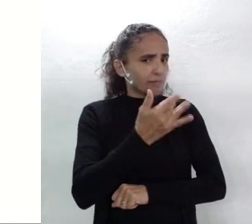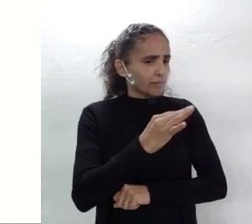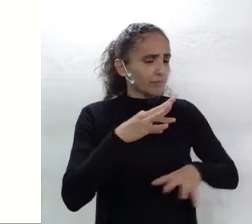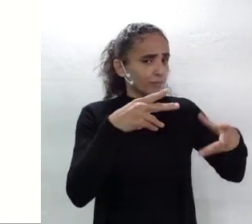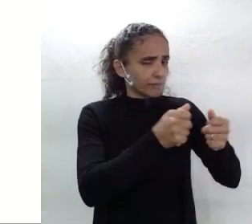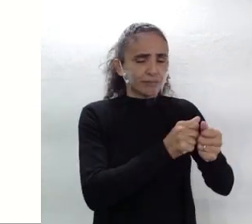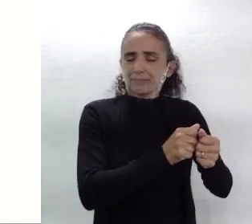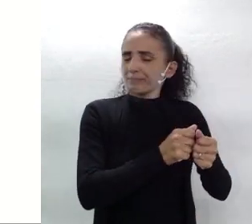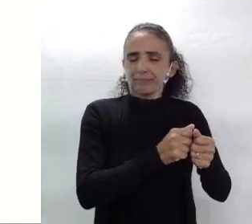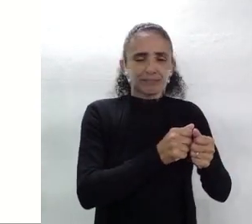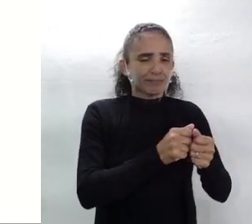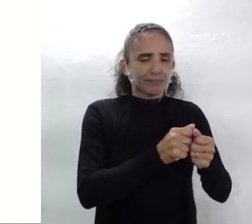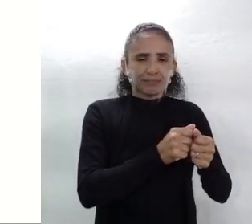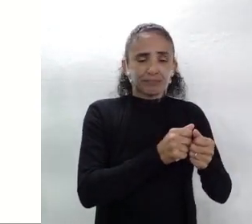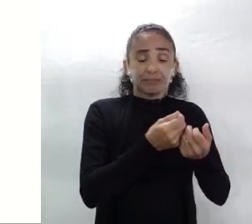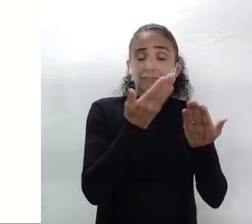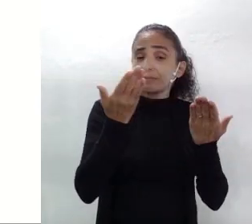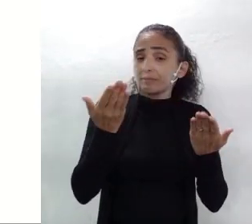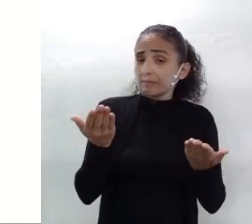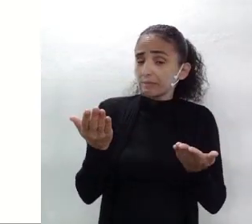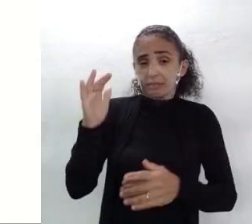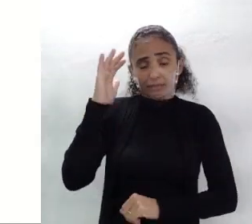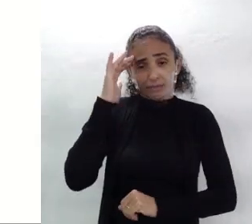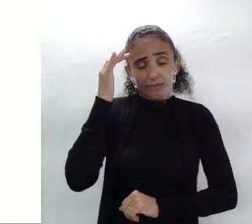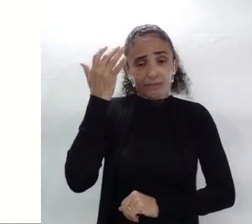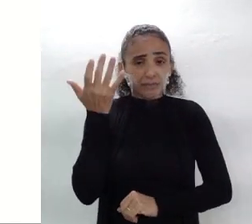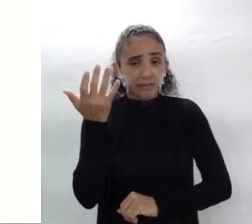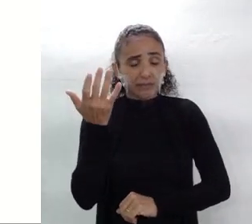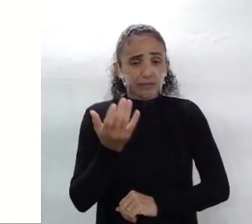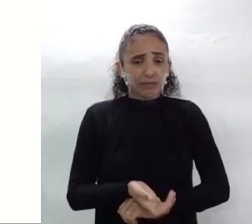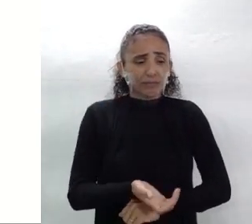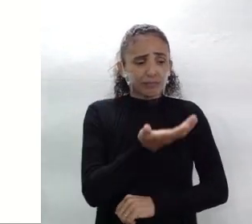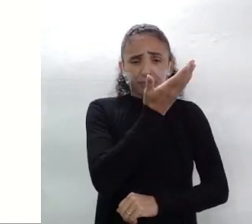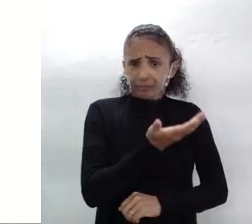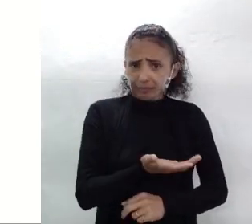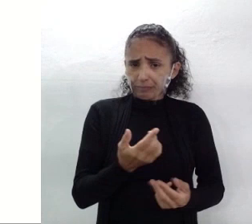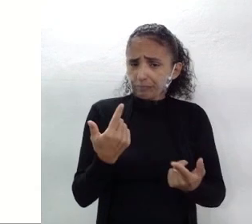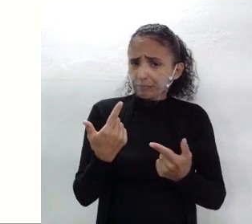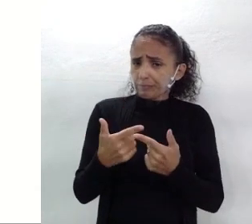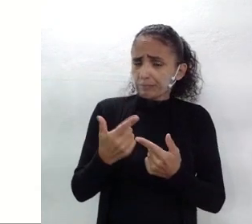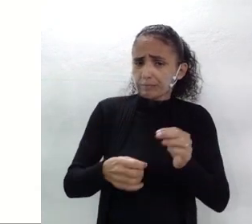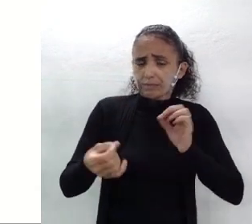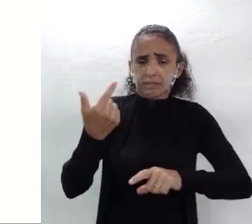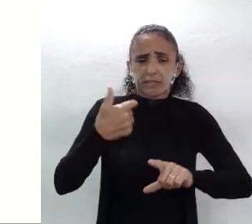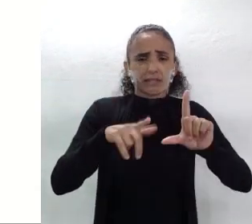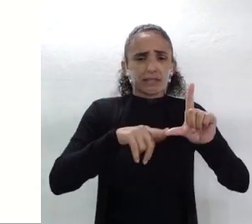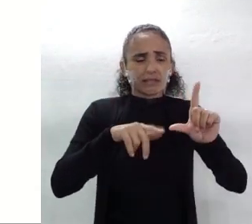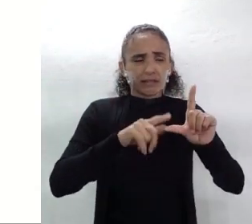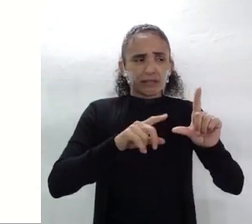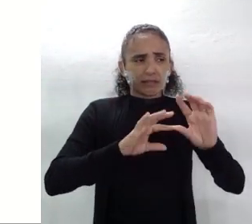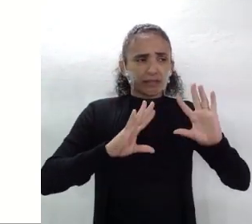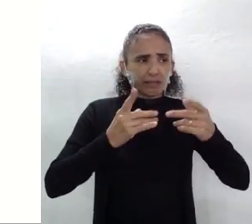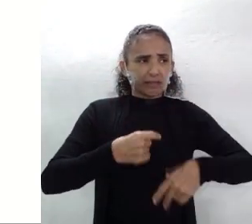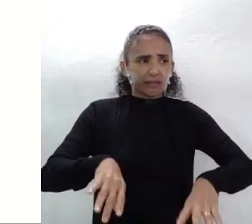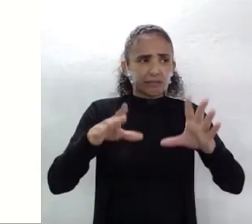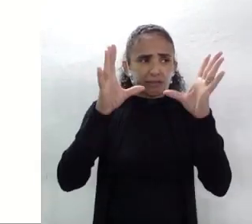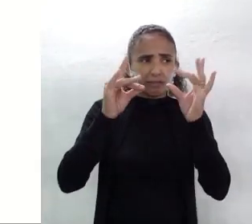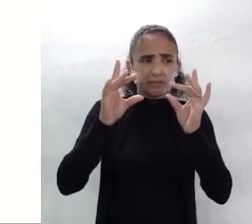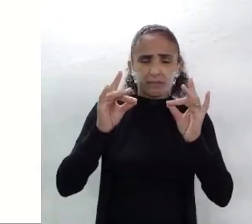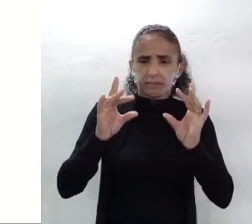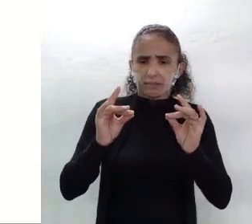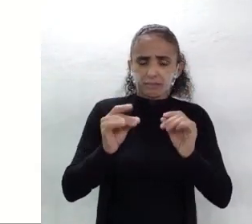X menino. Só que o seguinte, por que tem a mesma letra? Porque a questão fala a